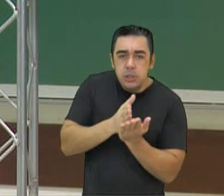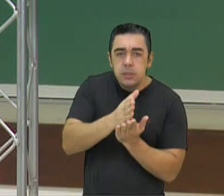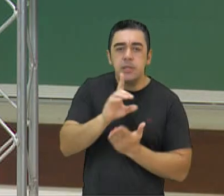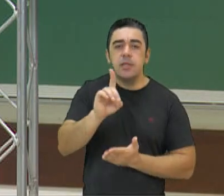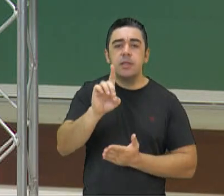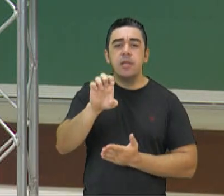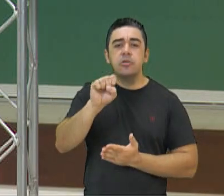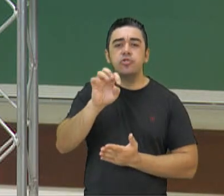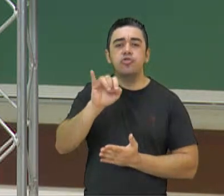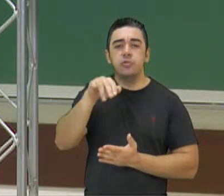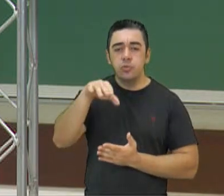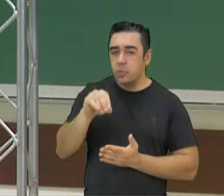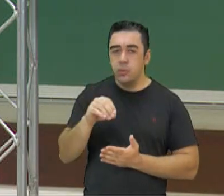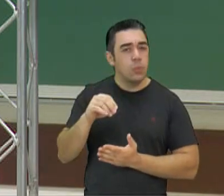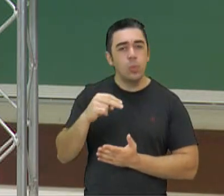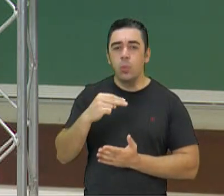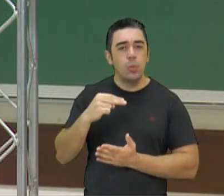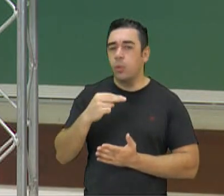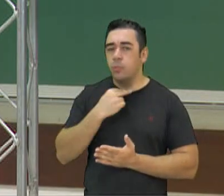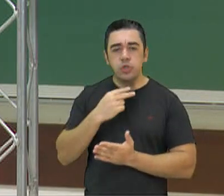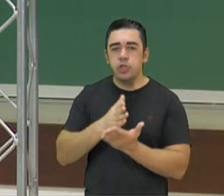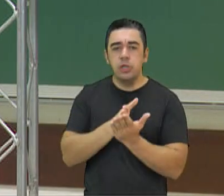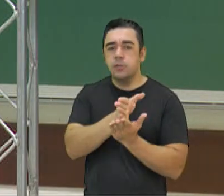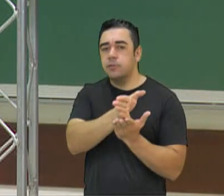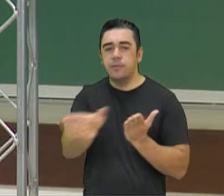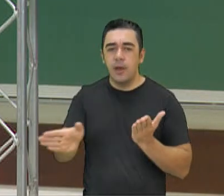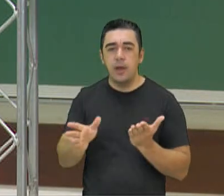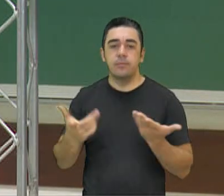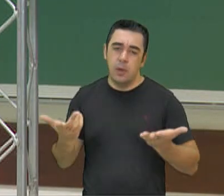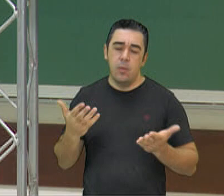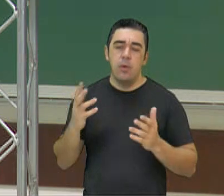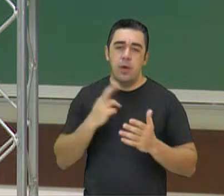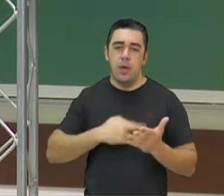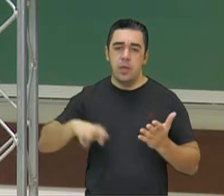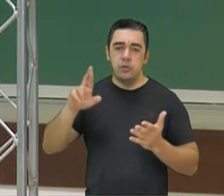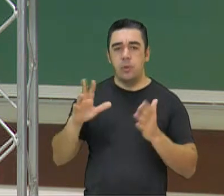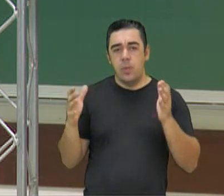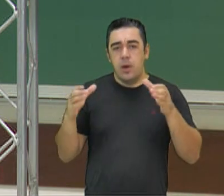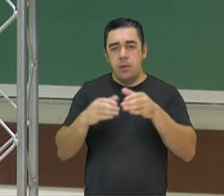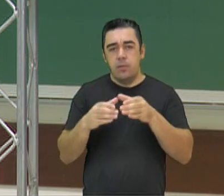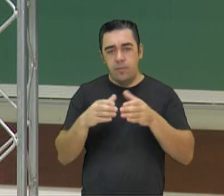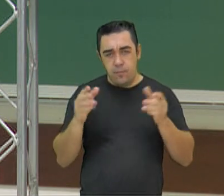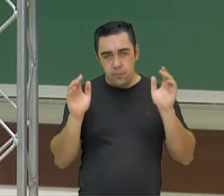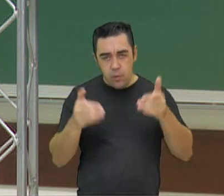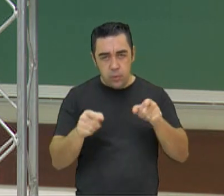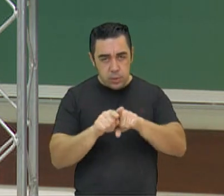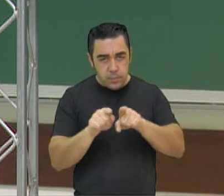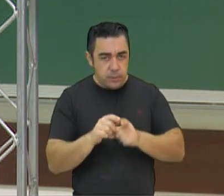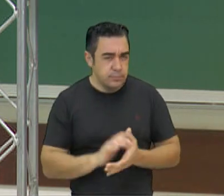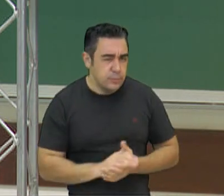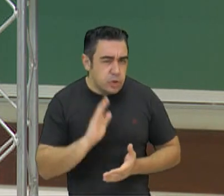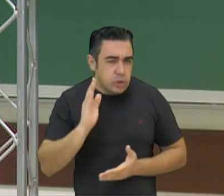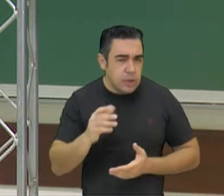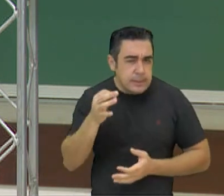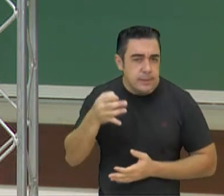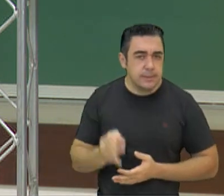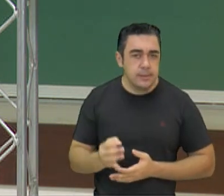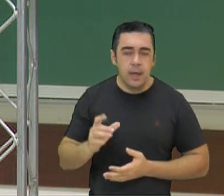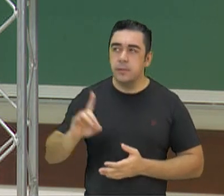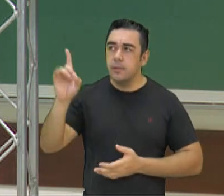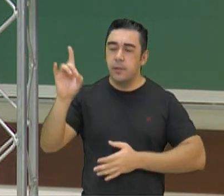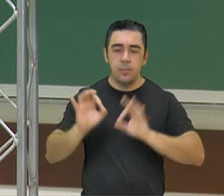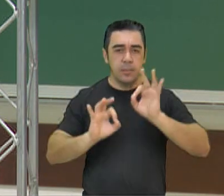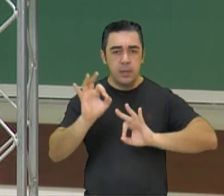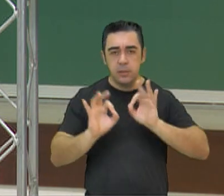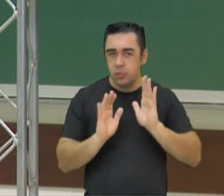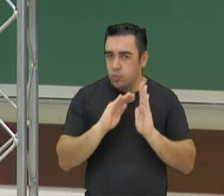como fugir dela. Então, tem aí uma lição aí da religião cristã. Que já está tudo certo, tudo